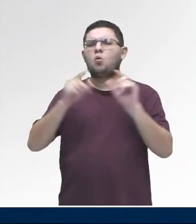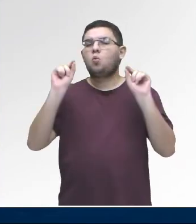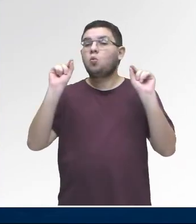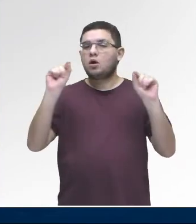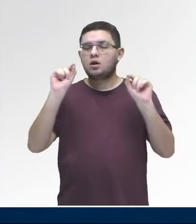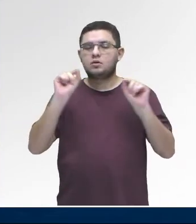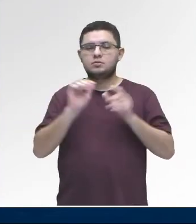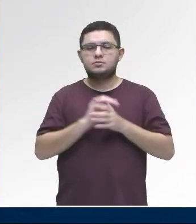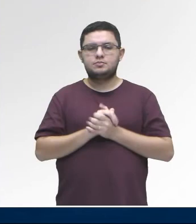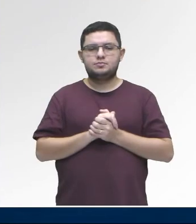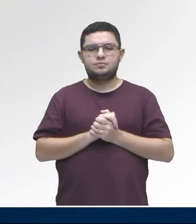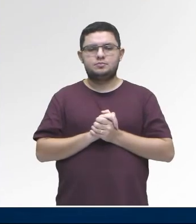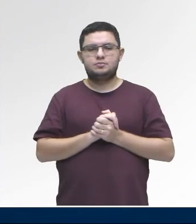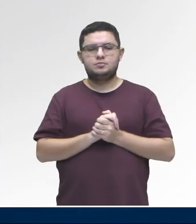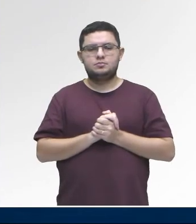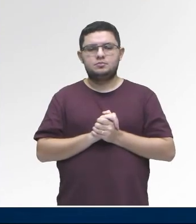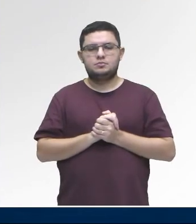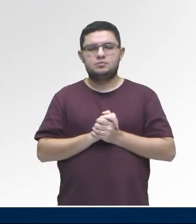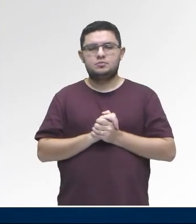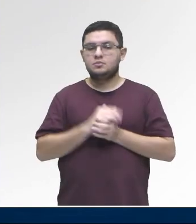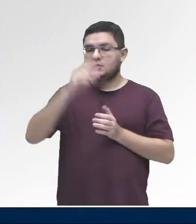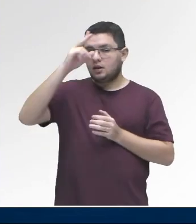que ácidos, eles